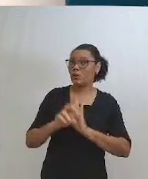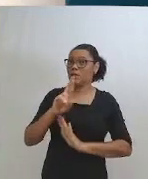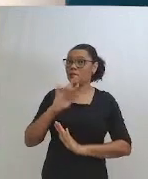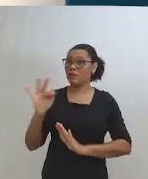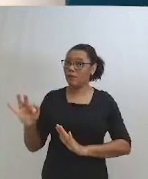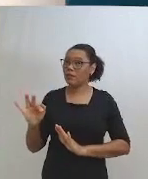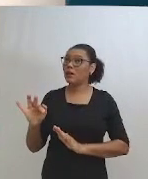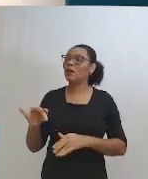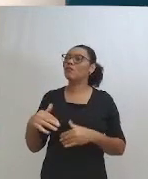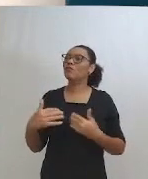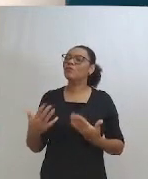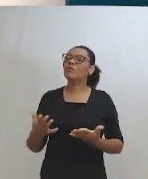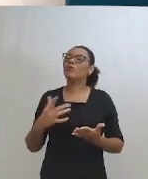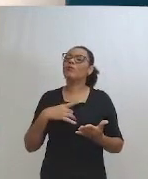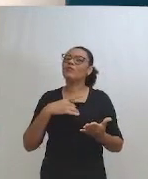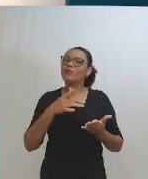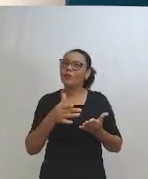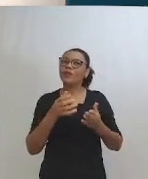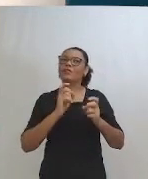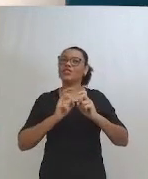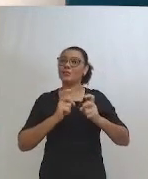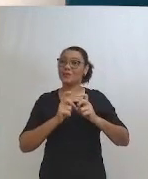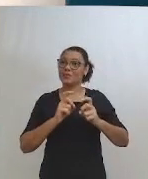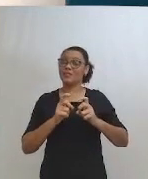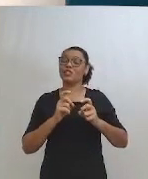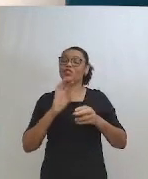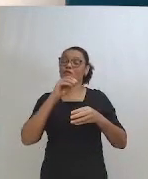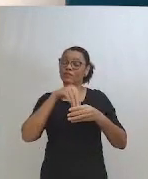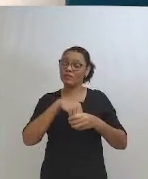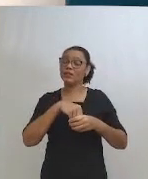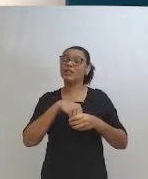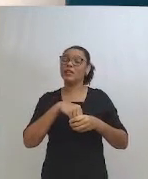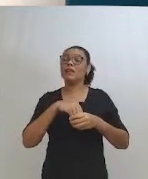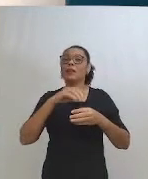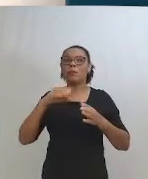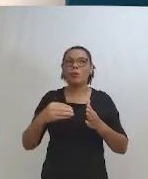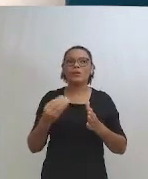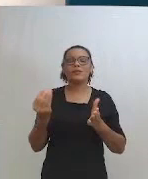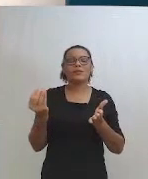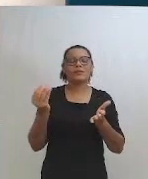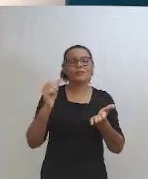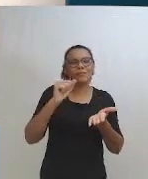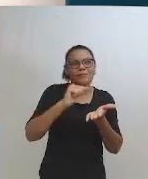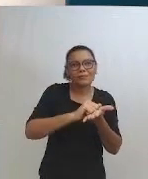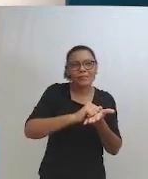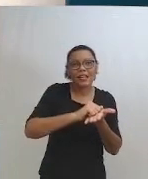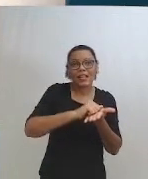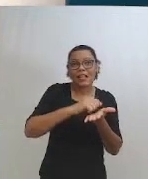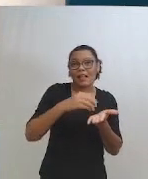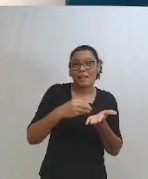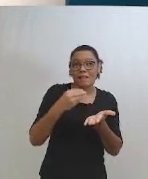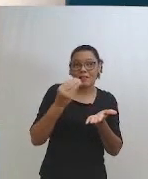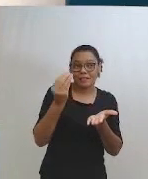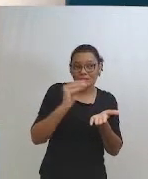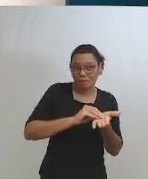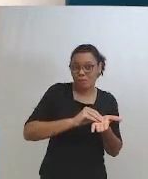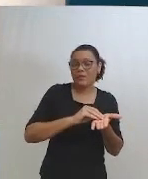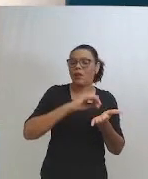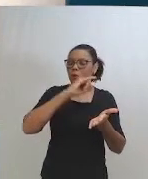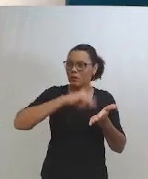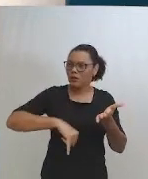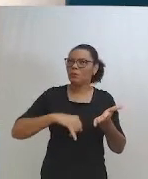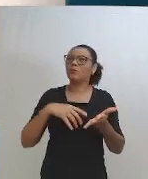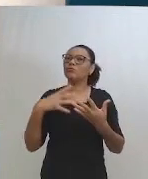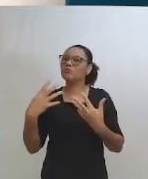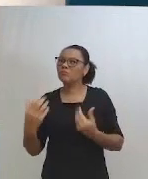procedimento administrativo, em que, após lançamento do tributo, verifica-se a existência de indícios de prática de crime, ilegalidade configurada, reconhecimento da ilicitude dos